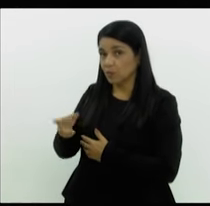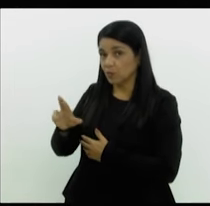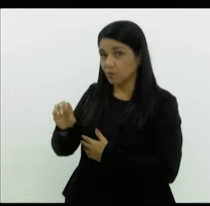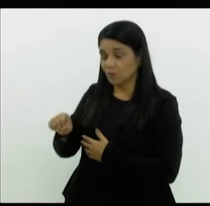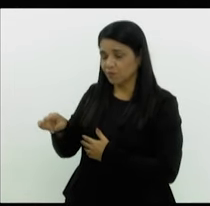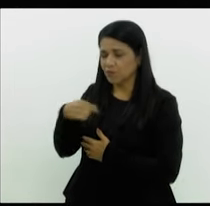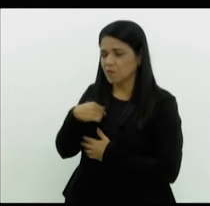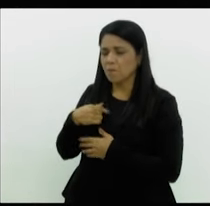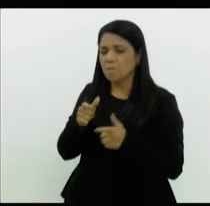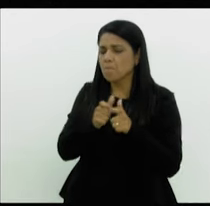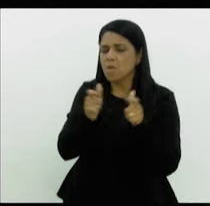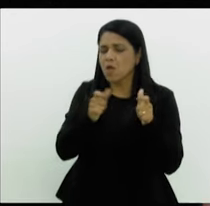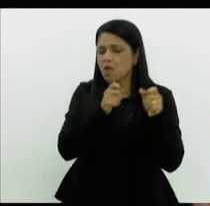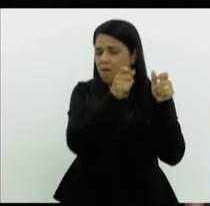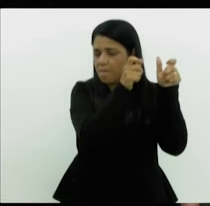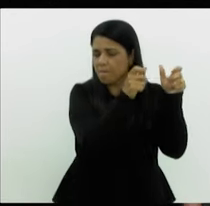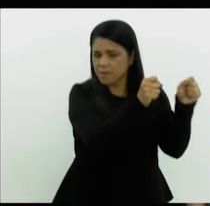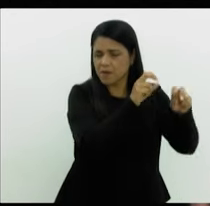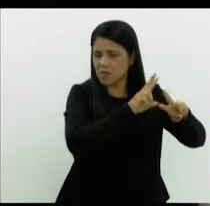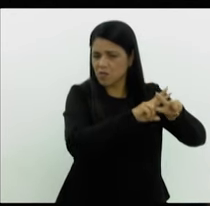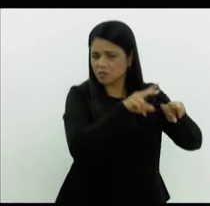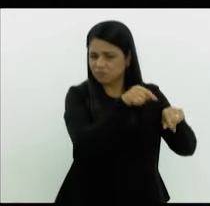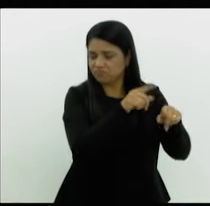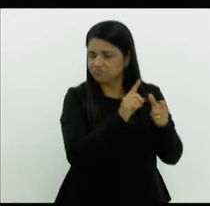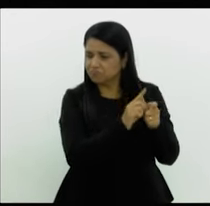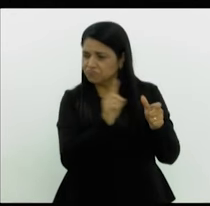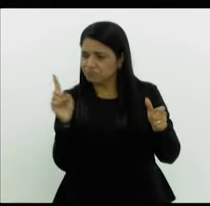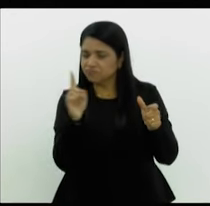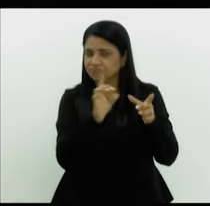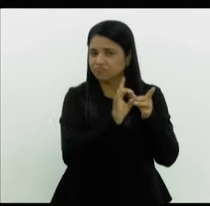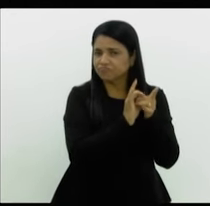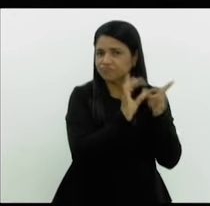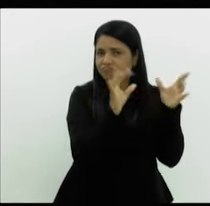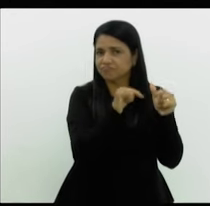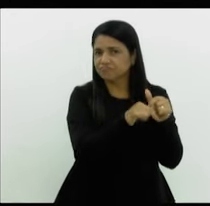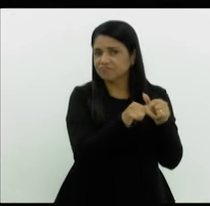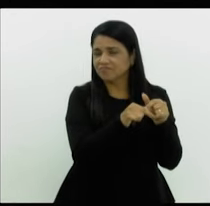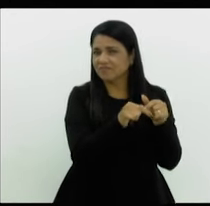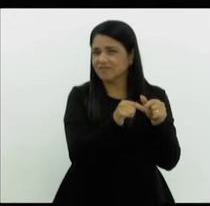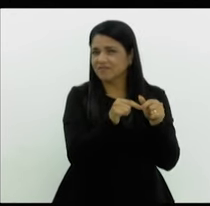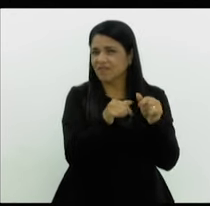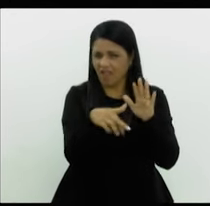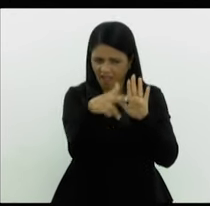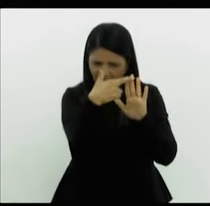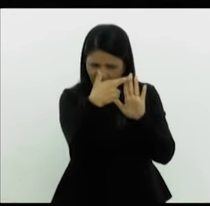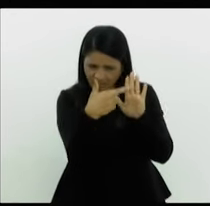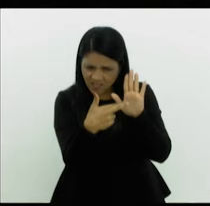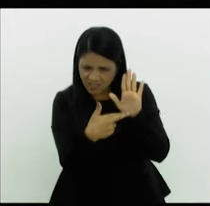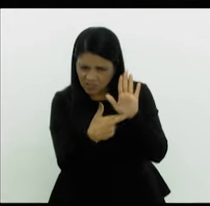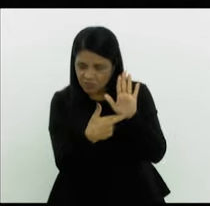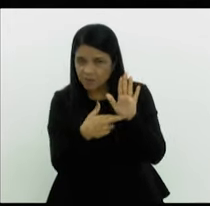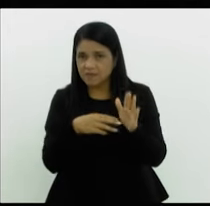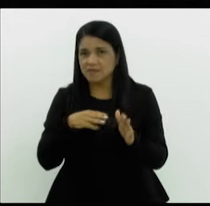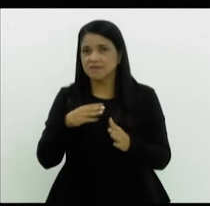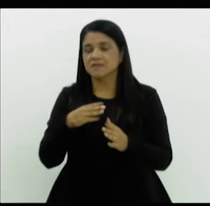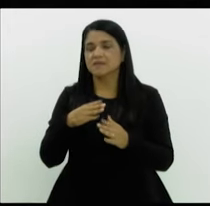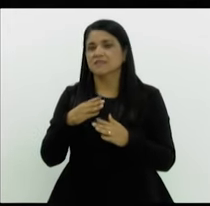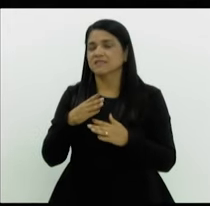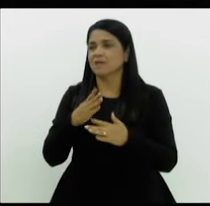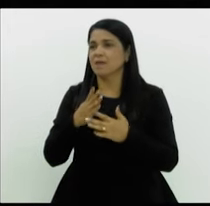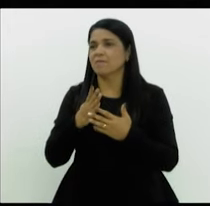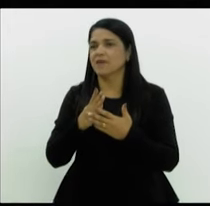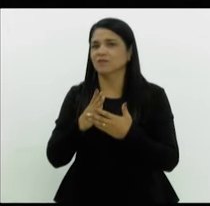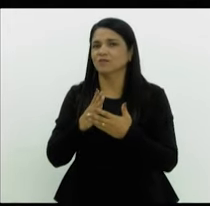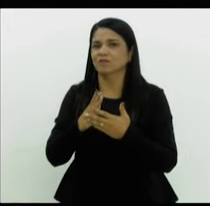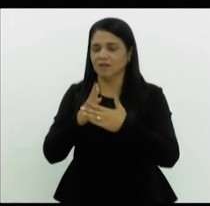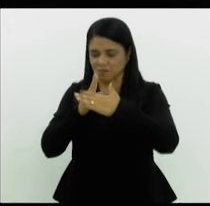dos beneficiários das saidinhas estão no regime semiaberto, deputado